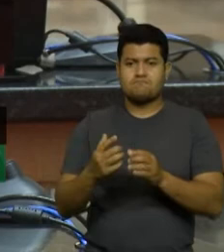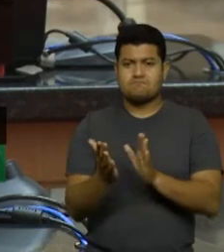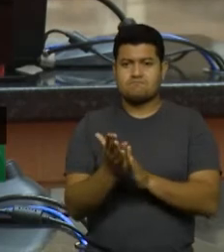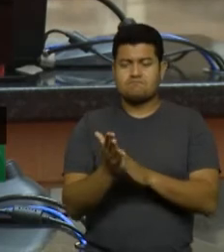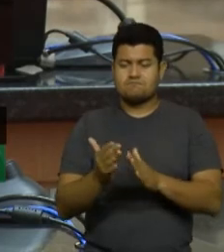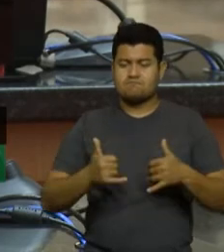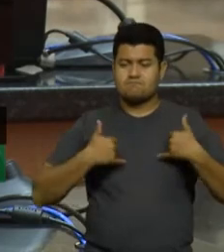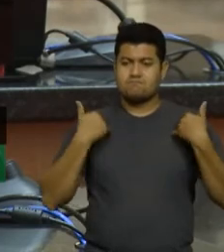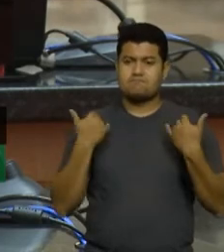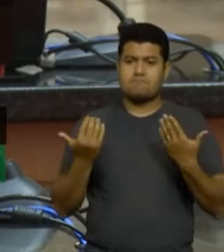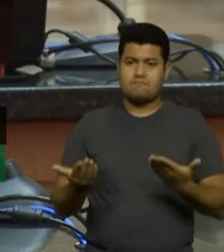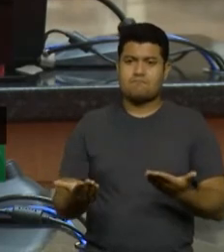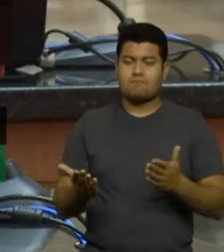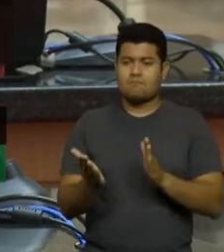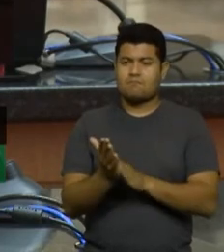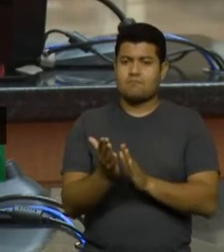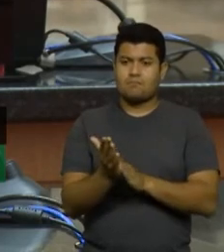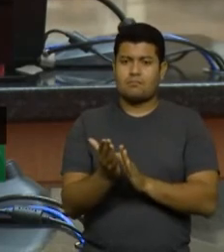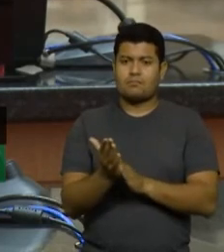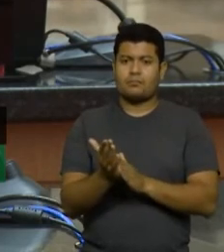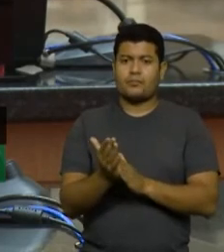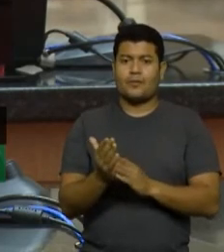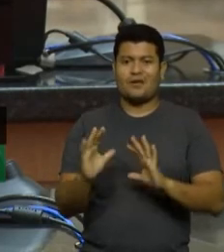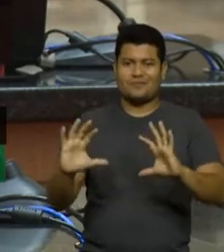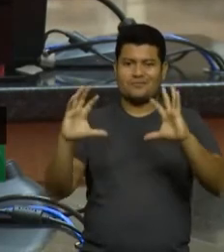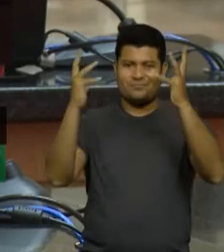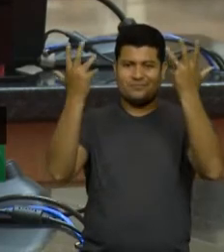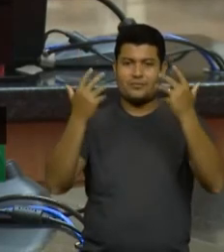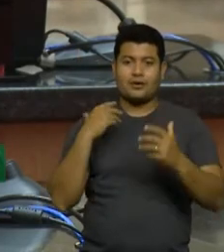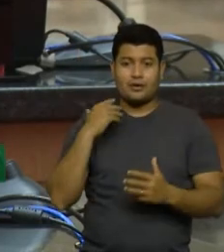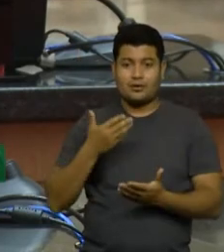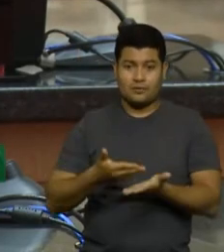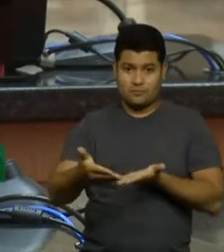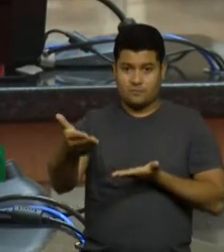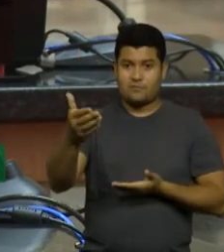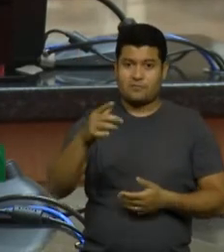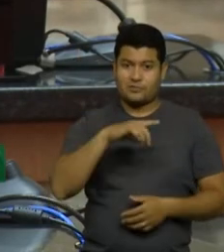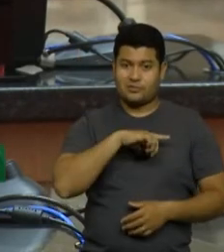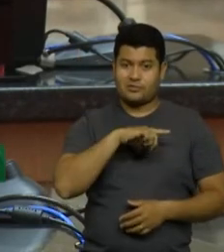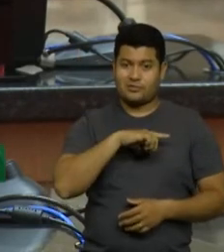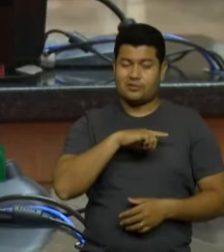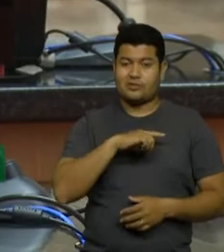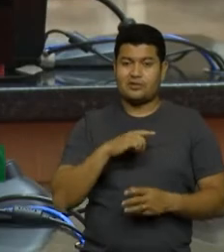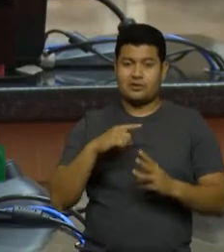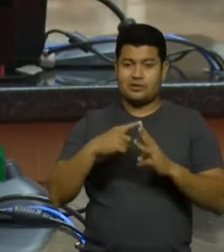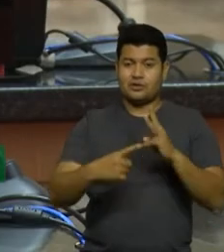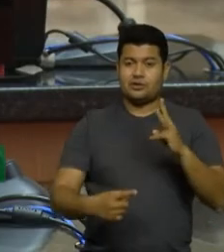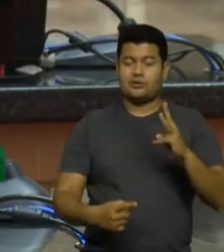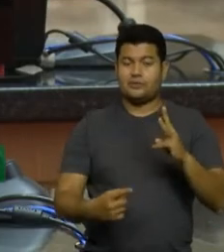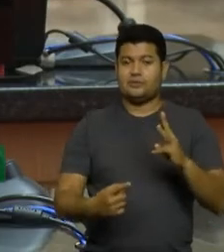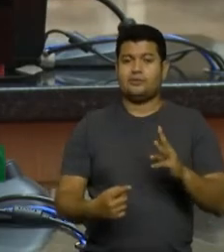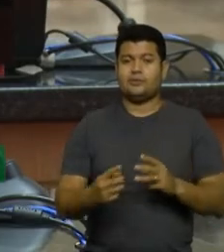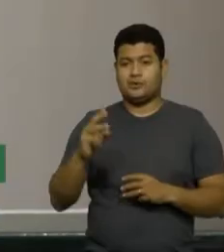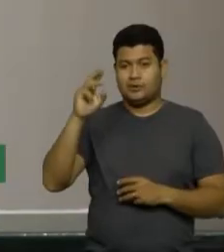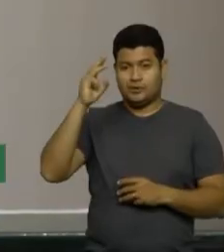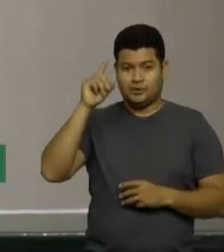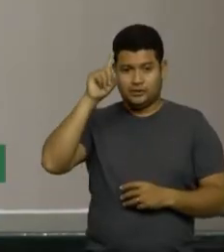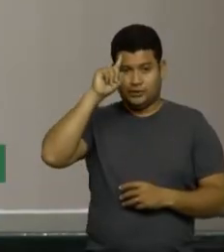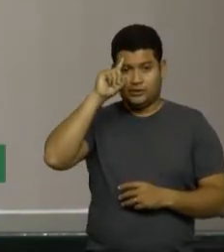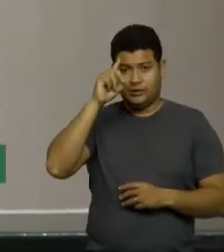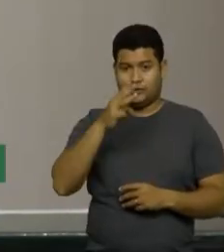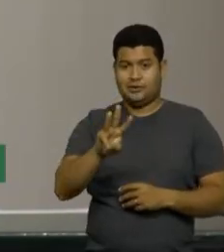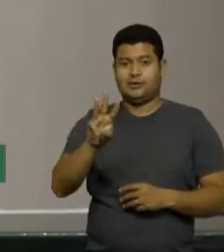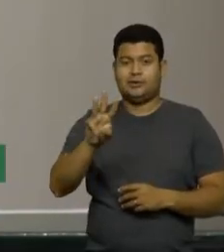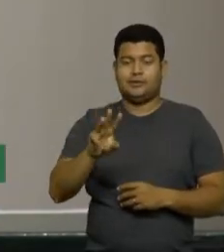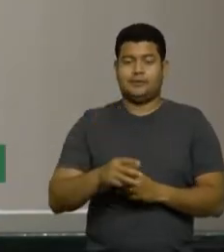aniversário, parabéns pela festa que vai acontecer nesses 3 dias. Muito obrigado. Com a